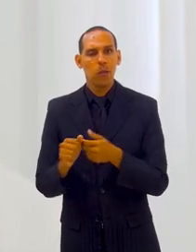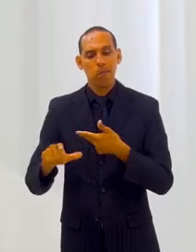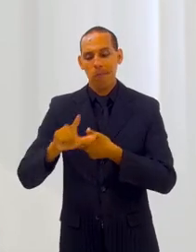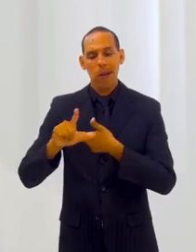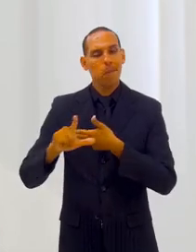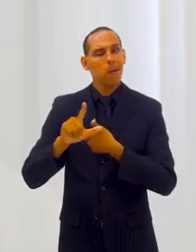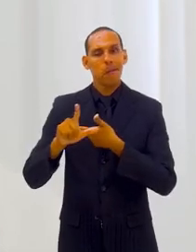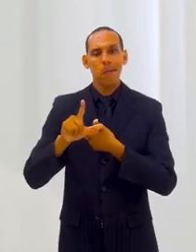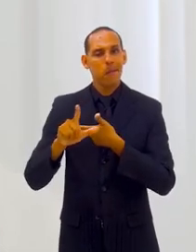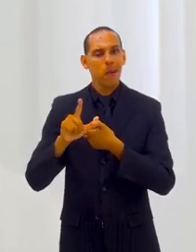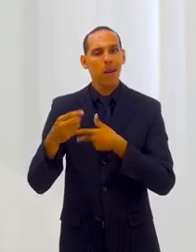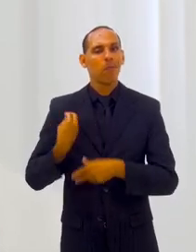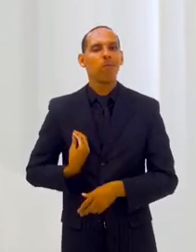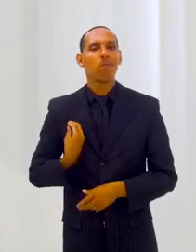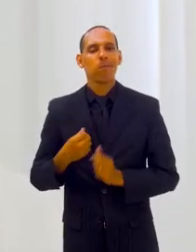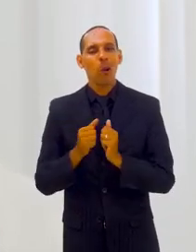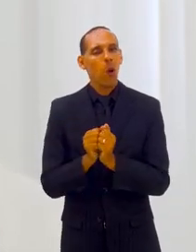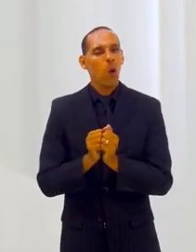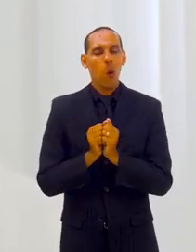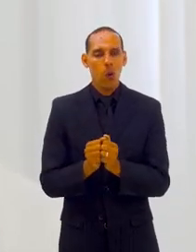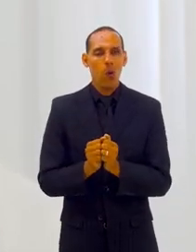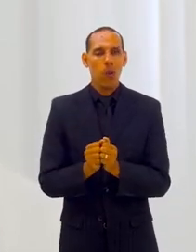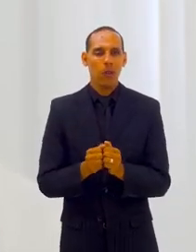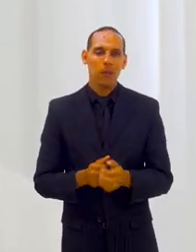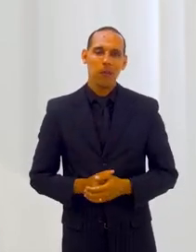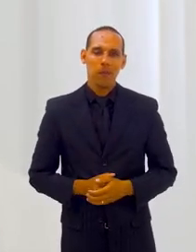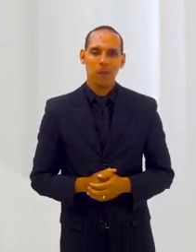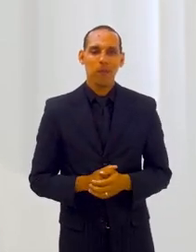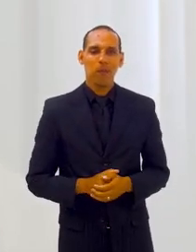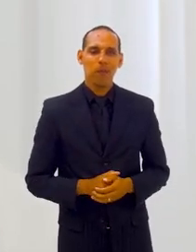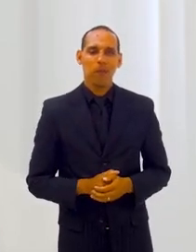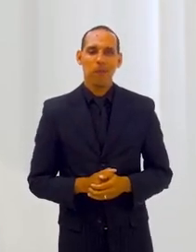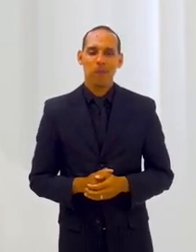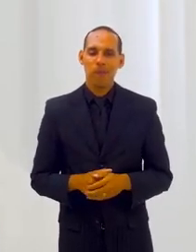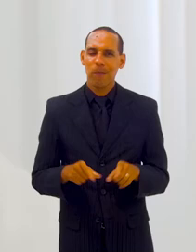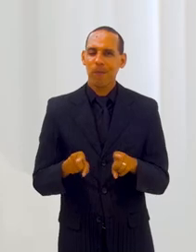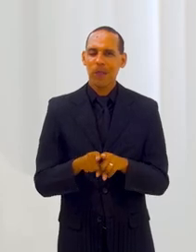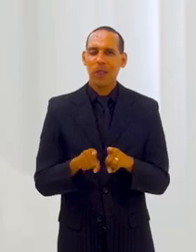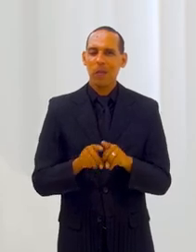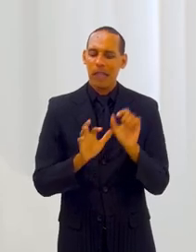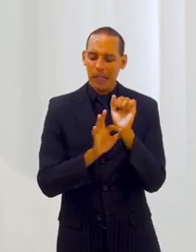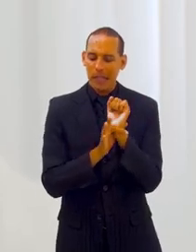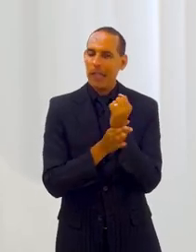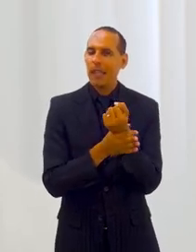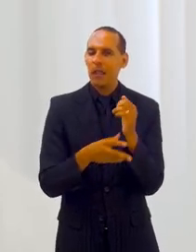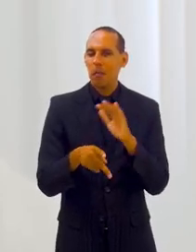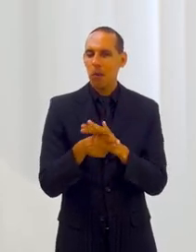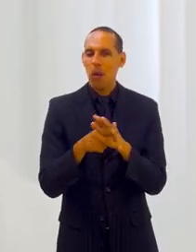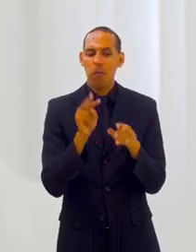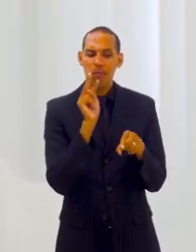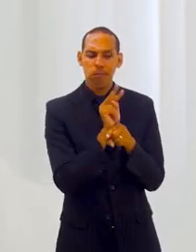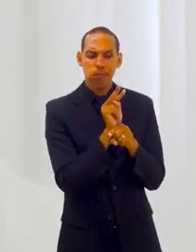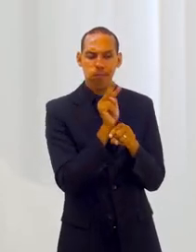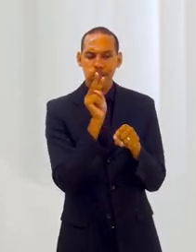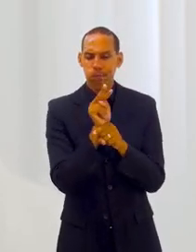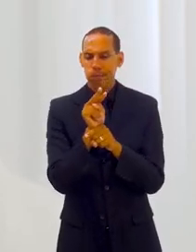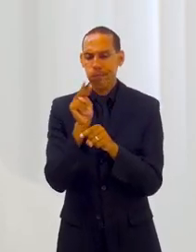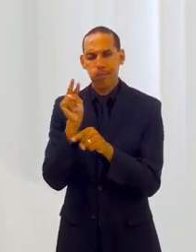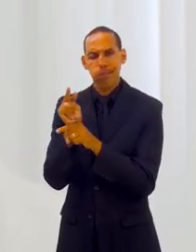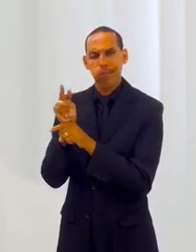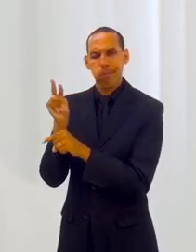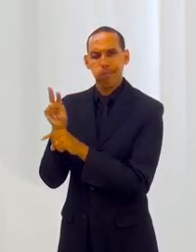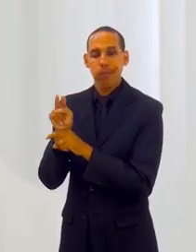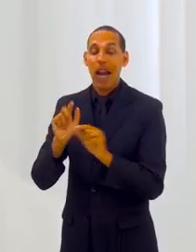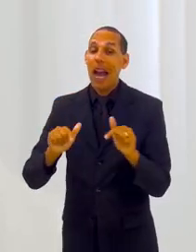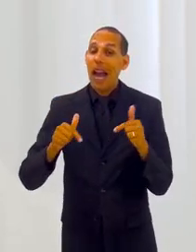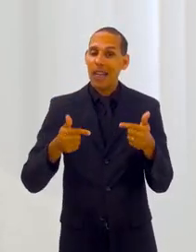legislativo, que além da sua prerrogativa de fiscalizar as ações do